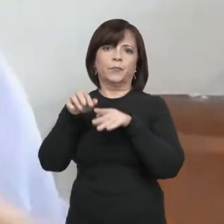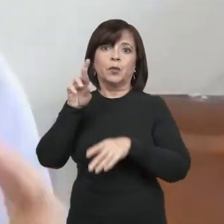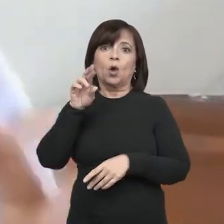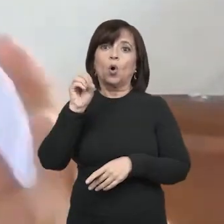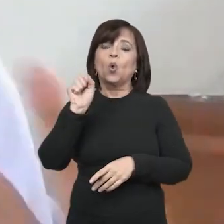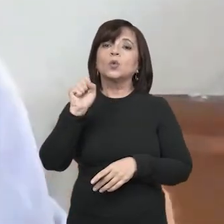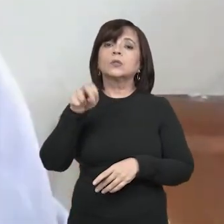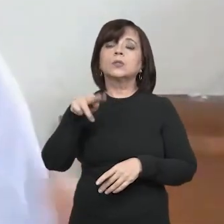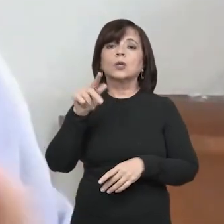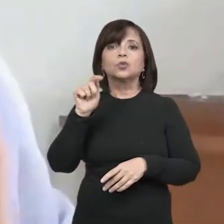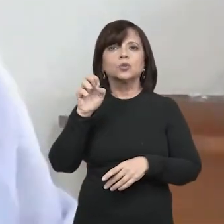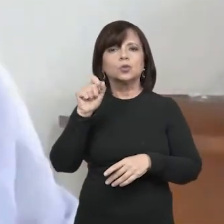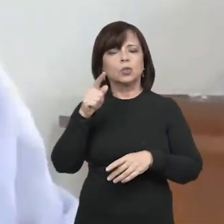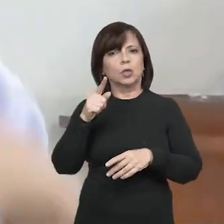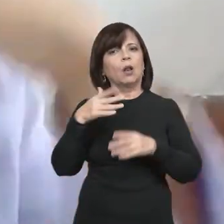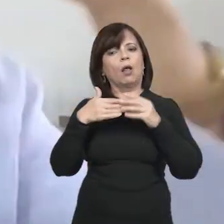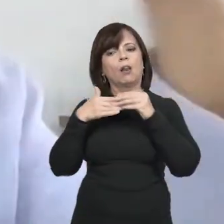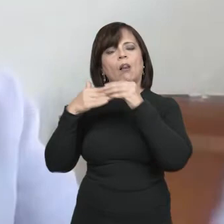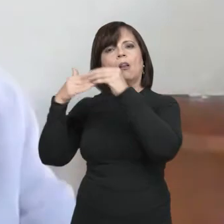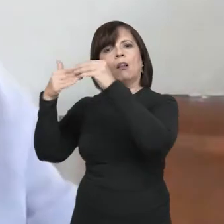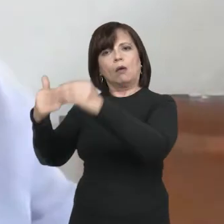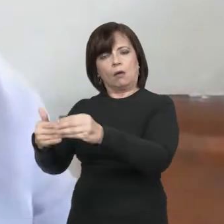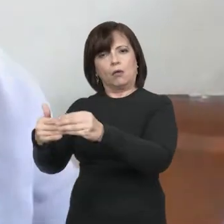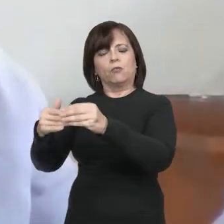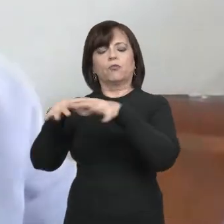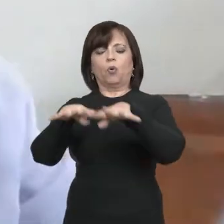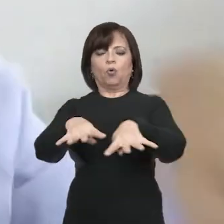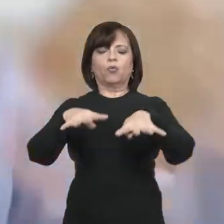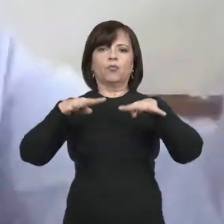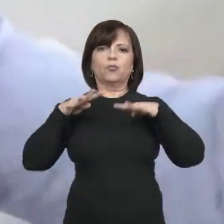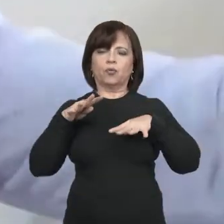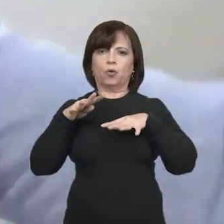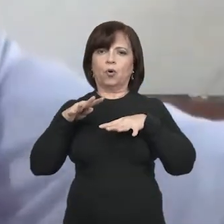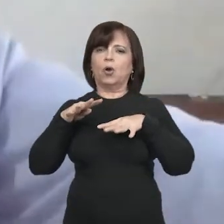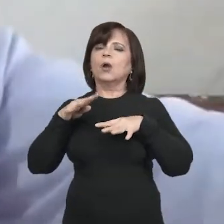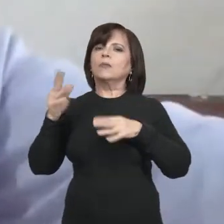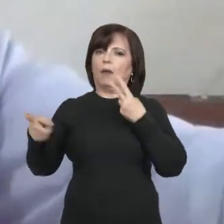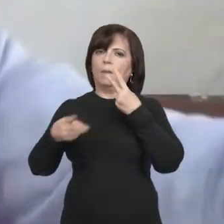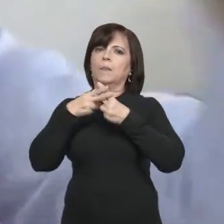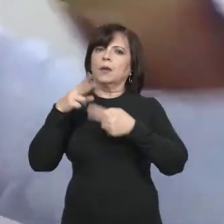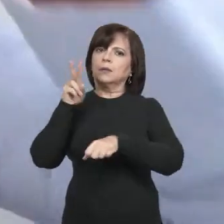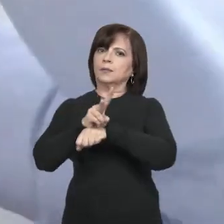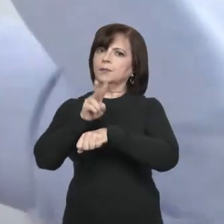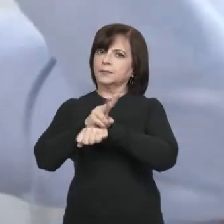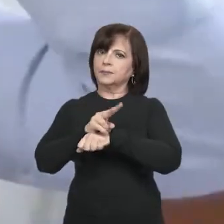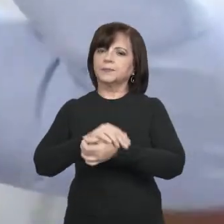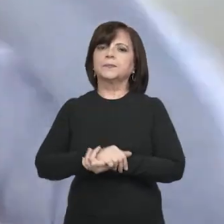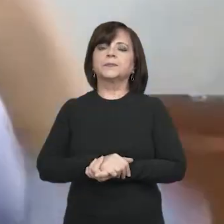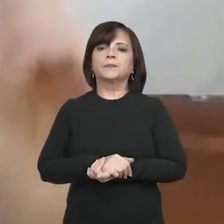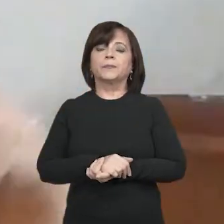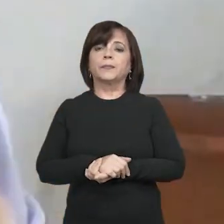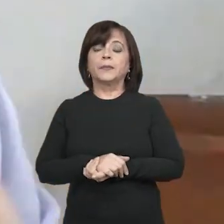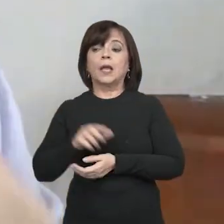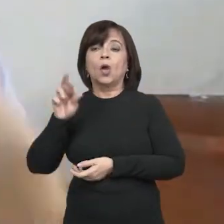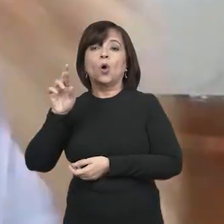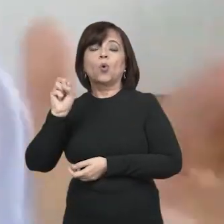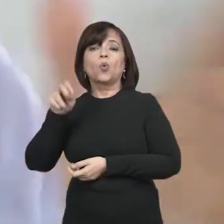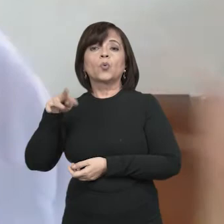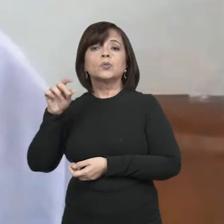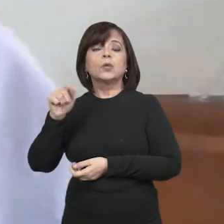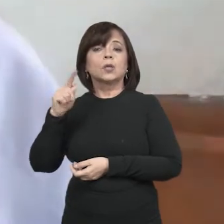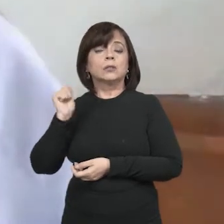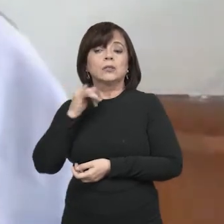assim que Rosângela foi presa, ela foi encaminhada para audiência de custódia e ela está presa preventivamente. A